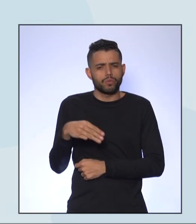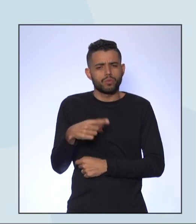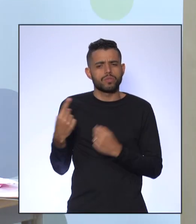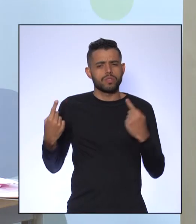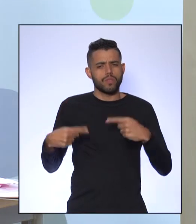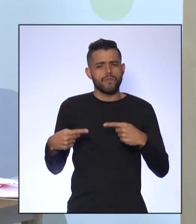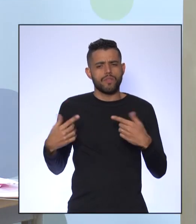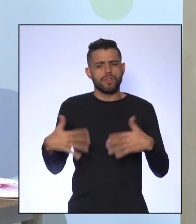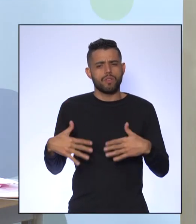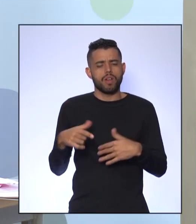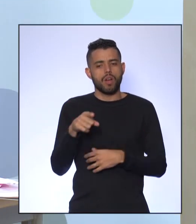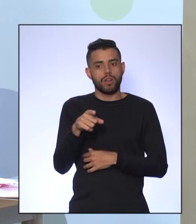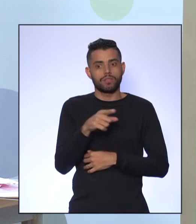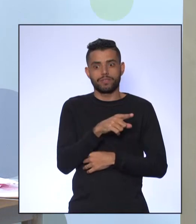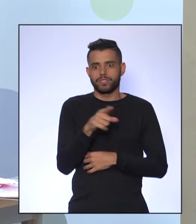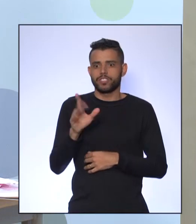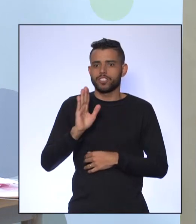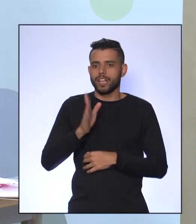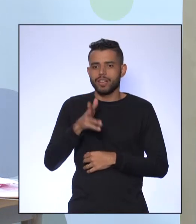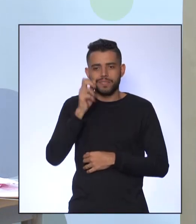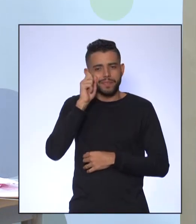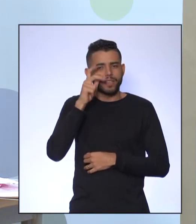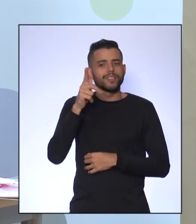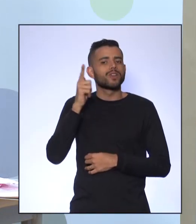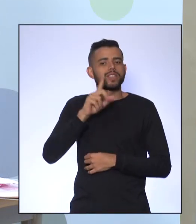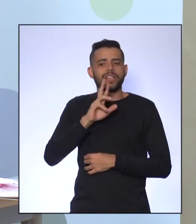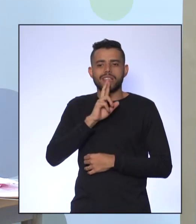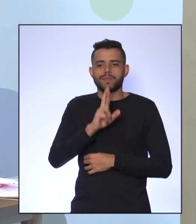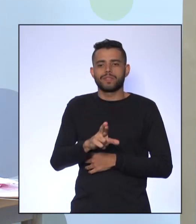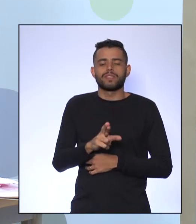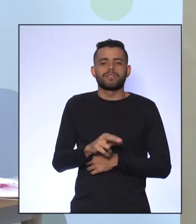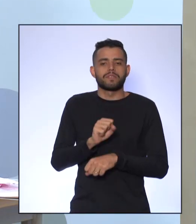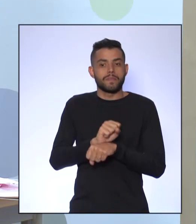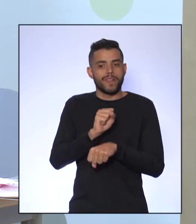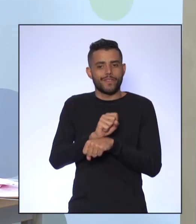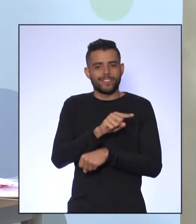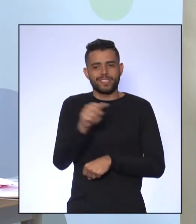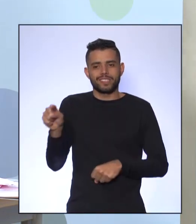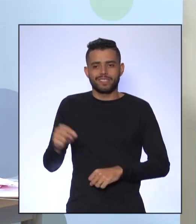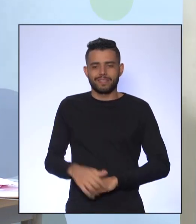desafio. Agora vocês estão craque aí, conseguem resolver. Conto com vocês, hein?